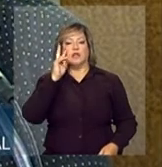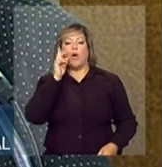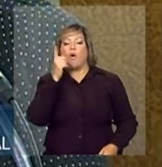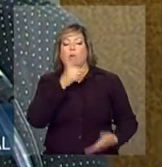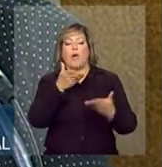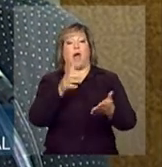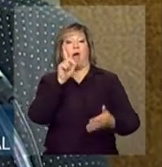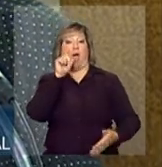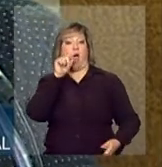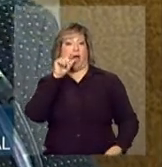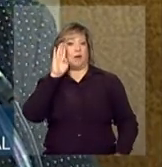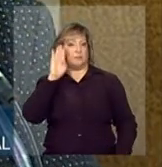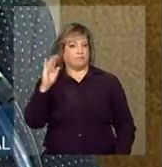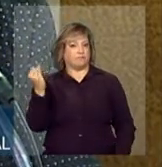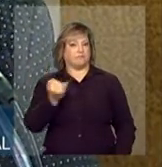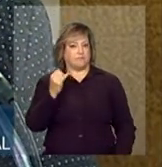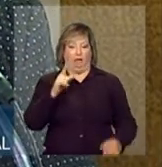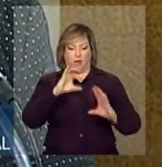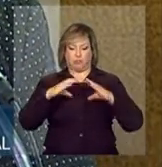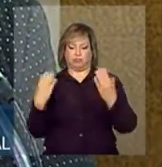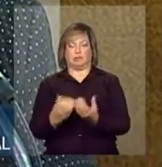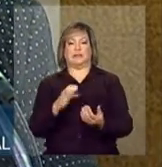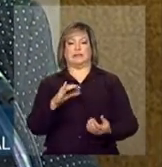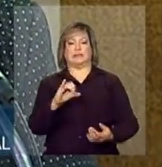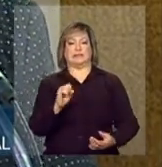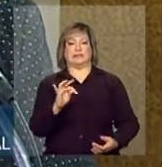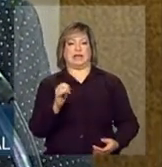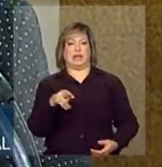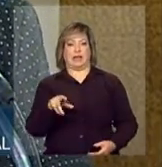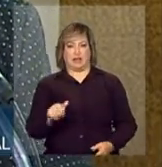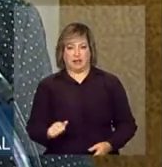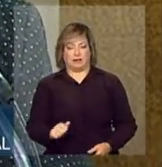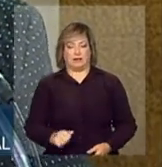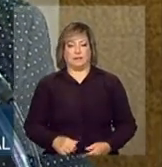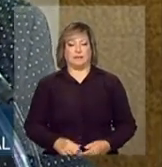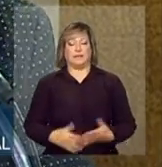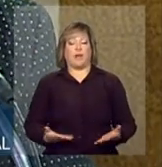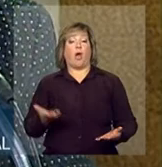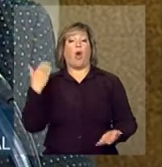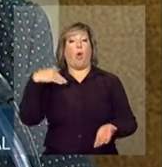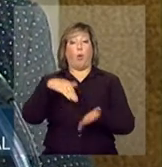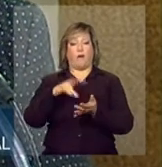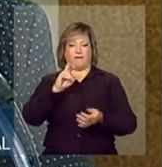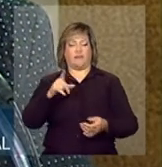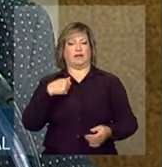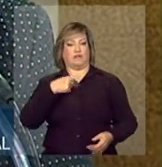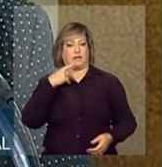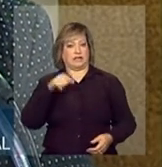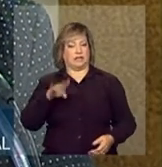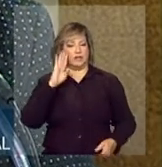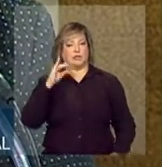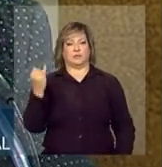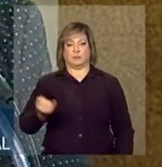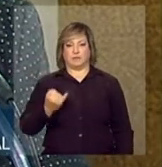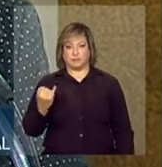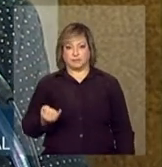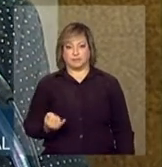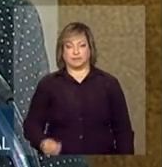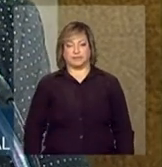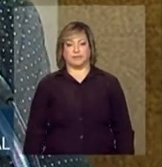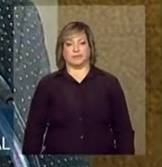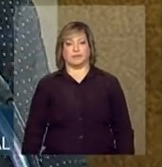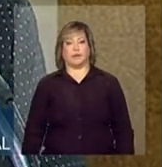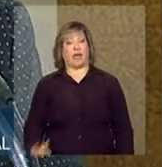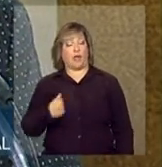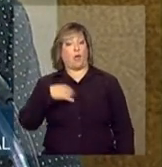que também é uma vitória muito grande. A última vez que eu tive a oportunidade de falar aqui, eu falei isso, que a gente,